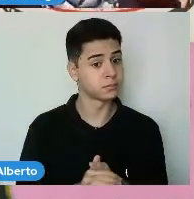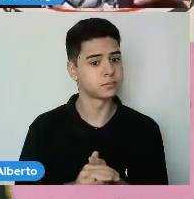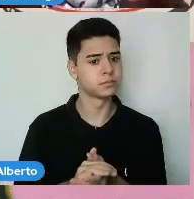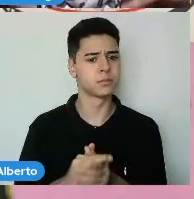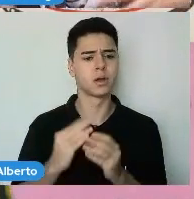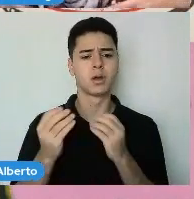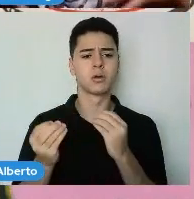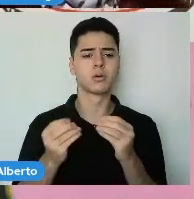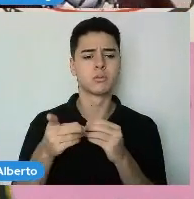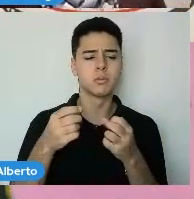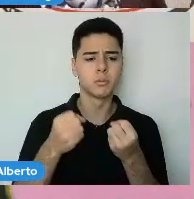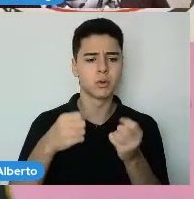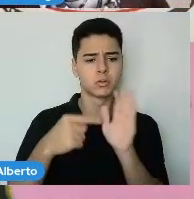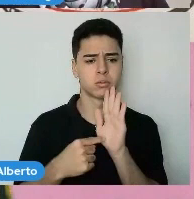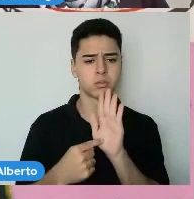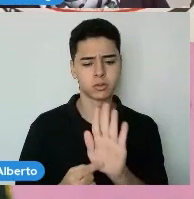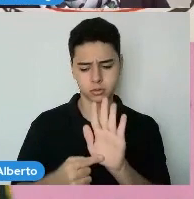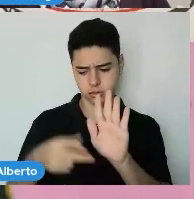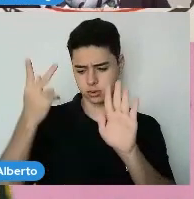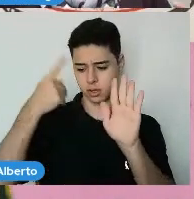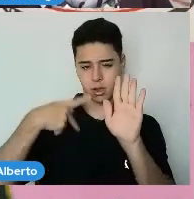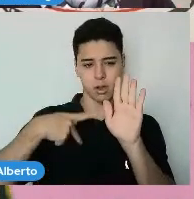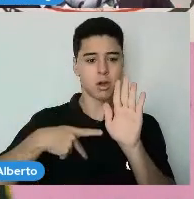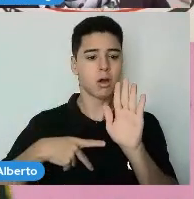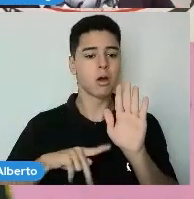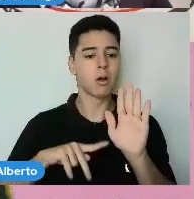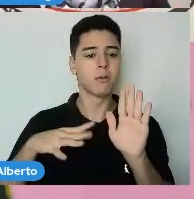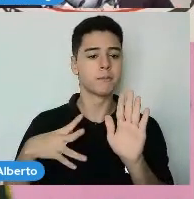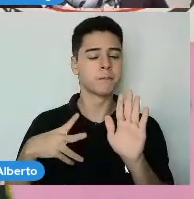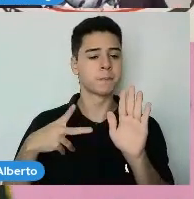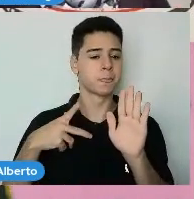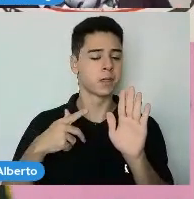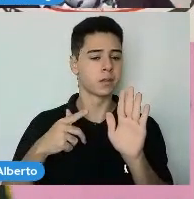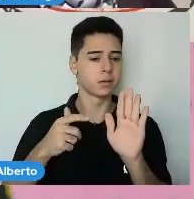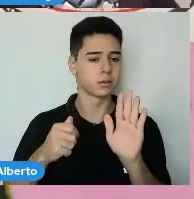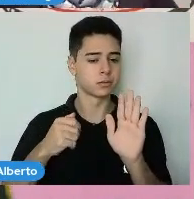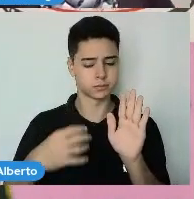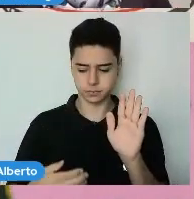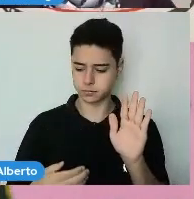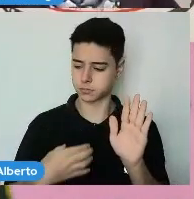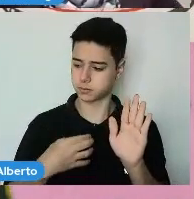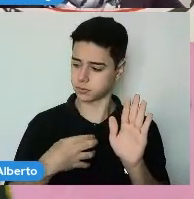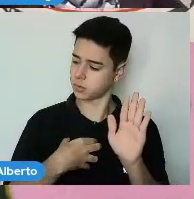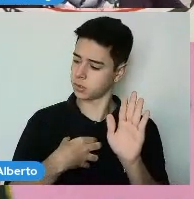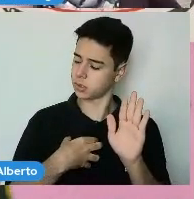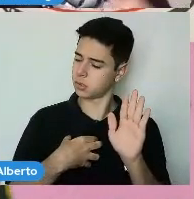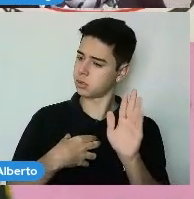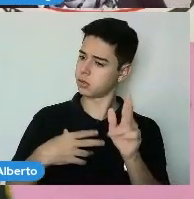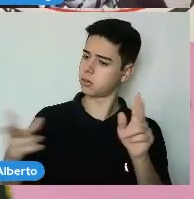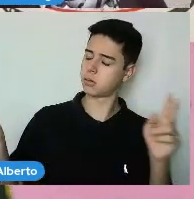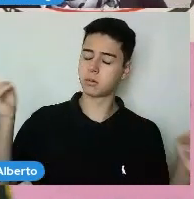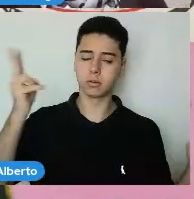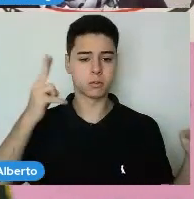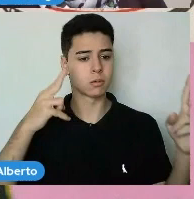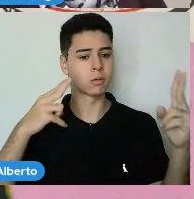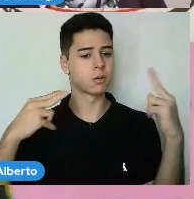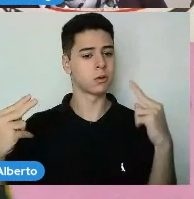você pode representar com seu corpo a sensação do vento soprando no seu rosto.